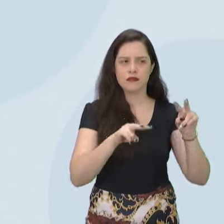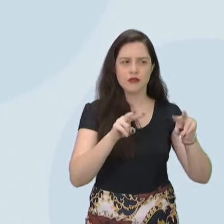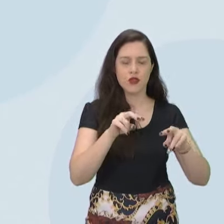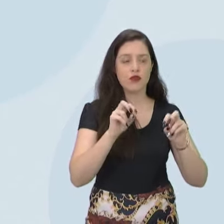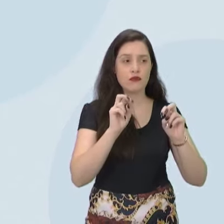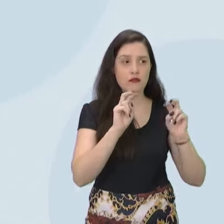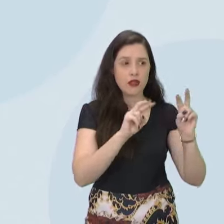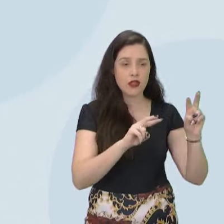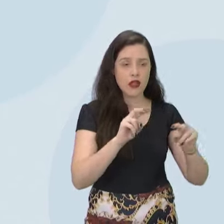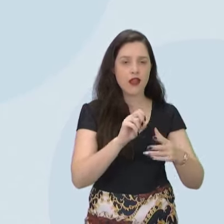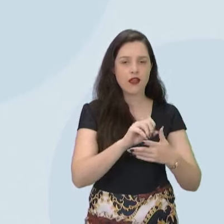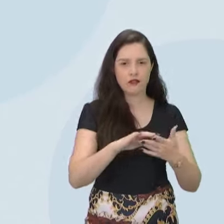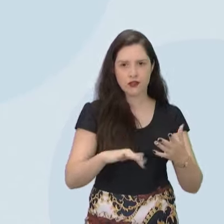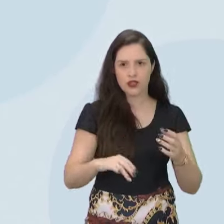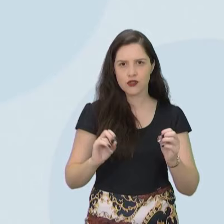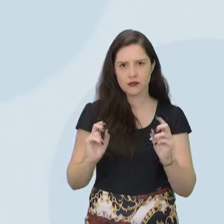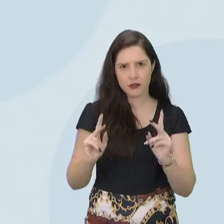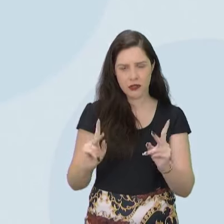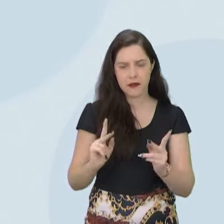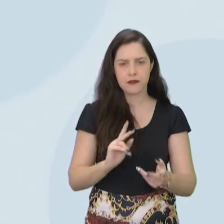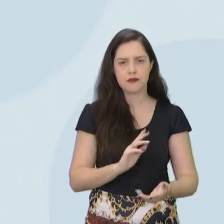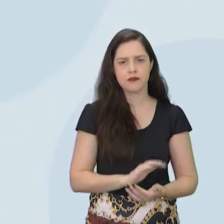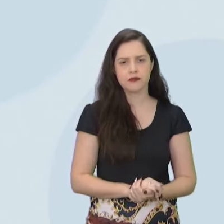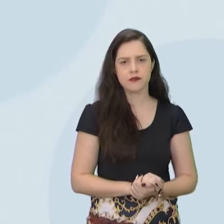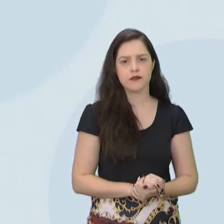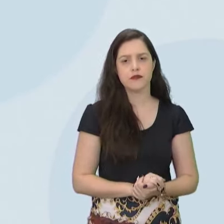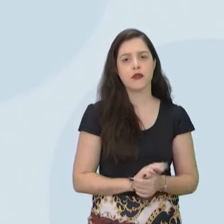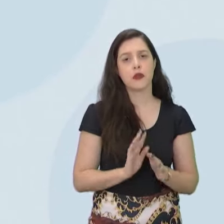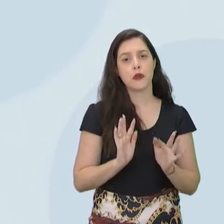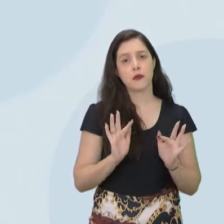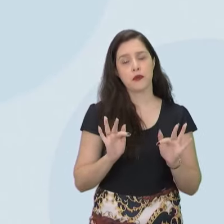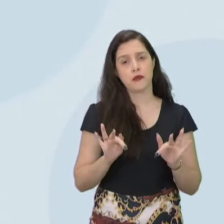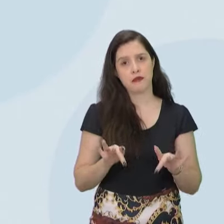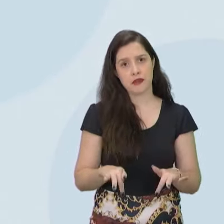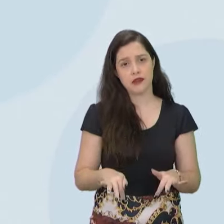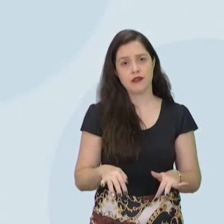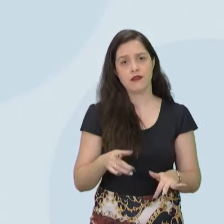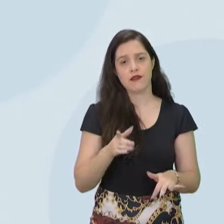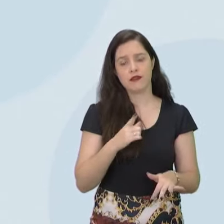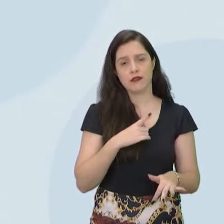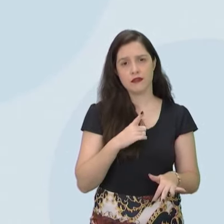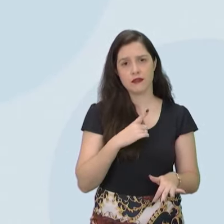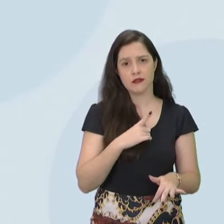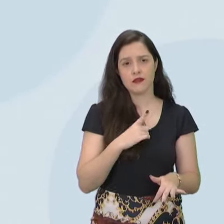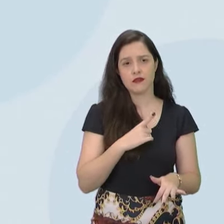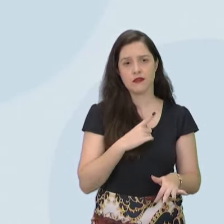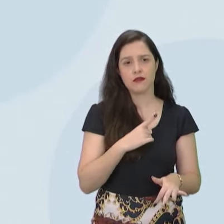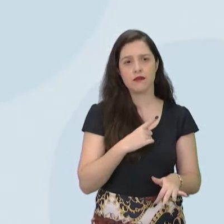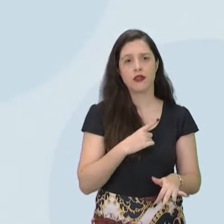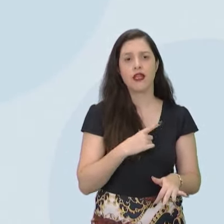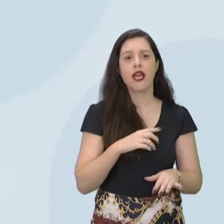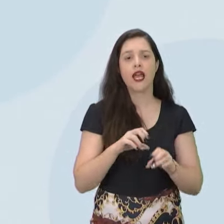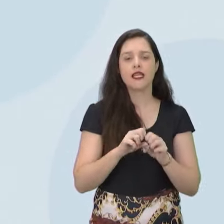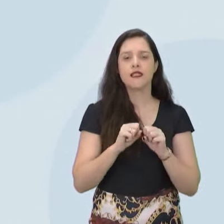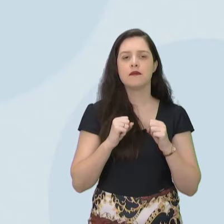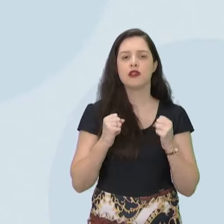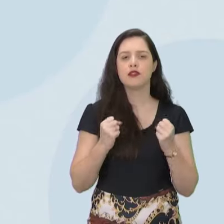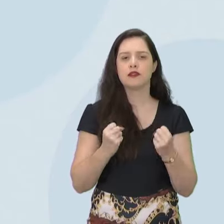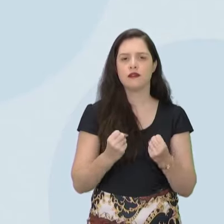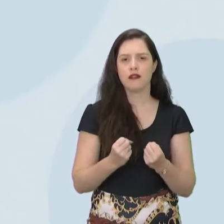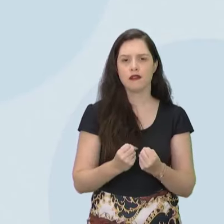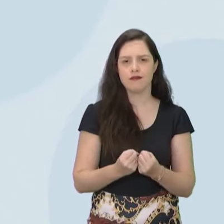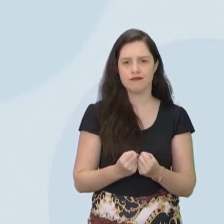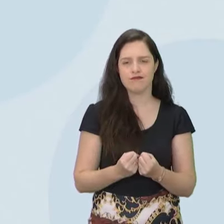nessa atividade, tá bom? E por fim, a gente tem aqui a sistematização. Então, a gente fez